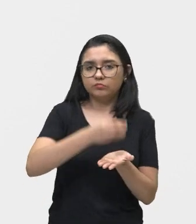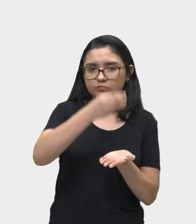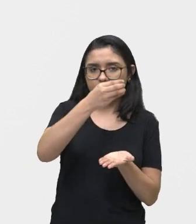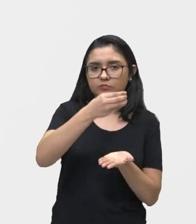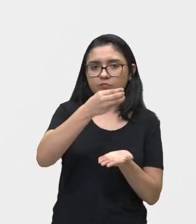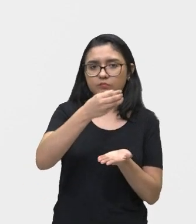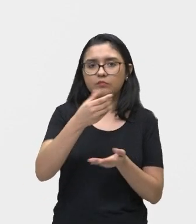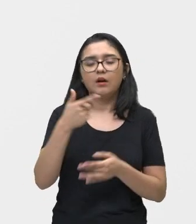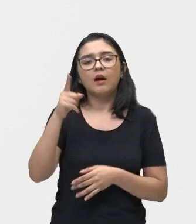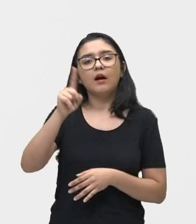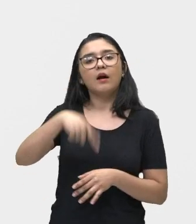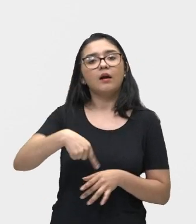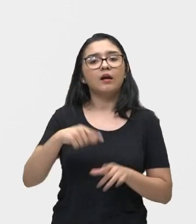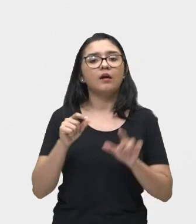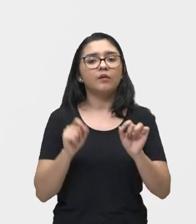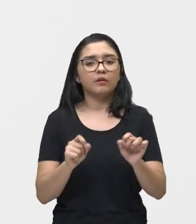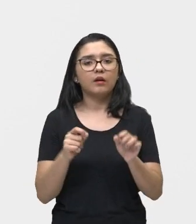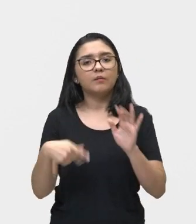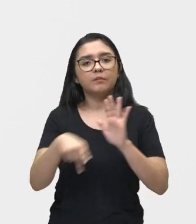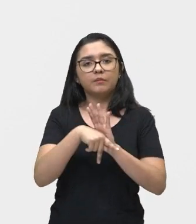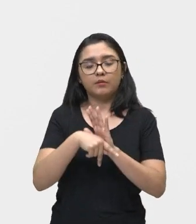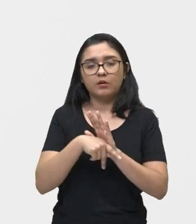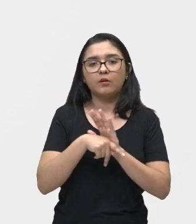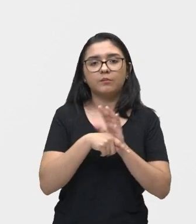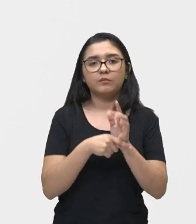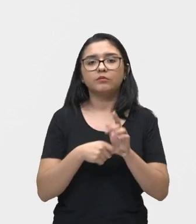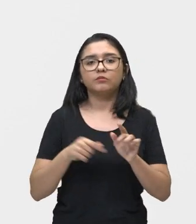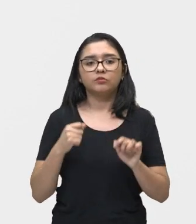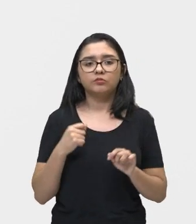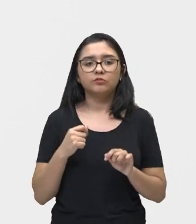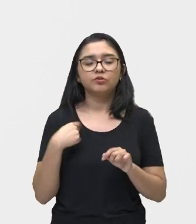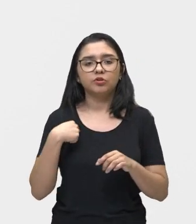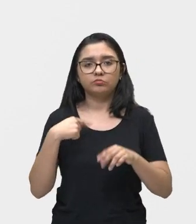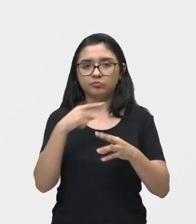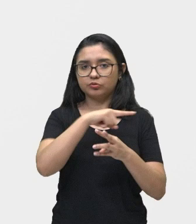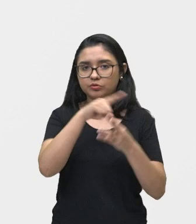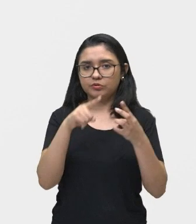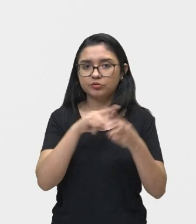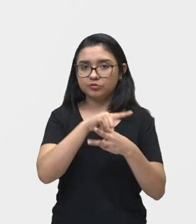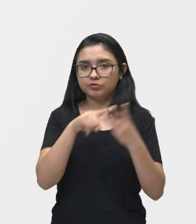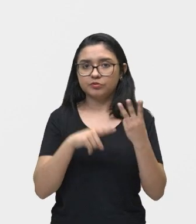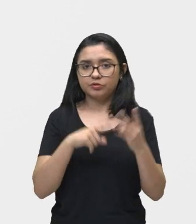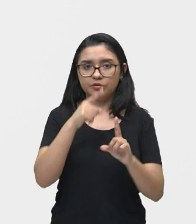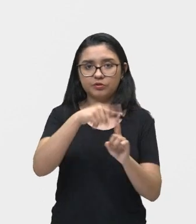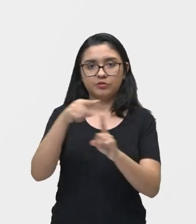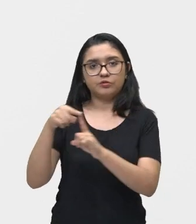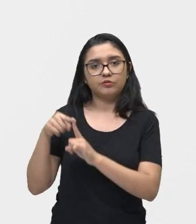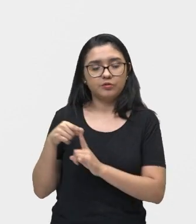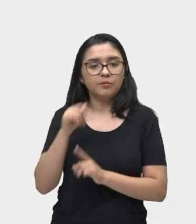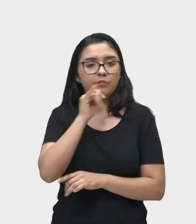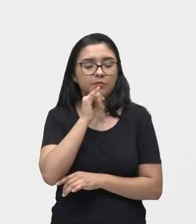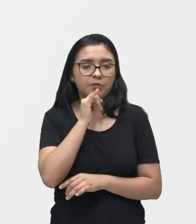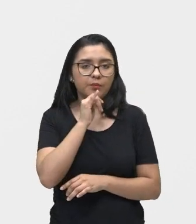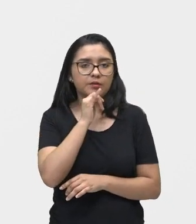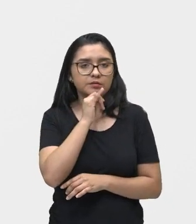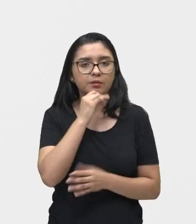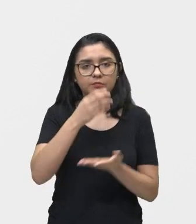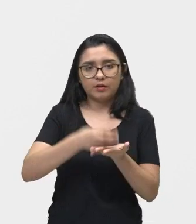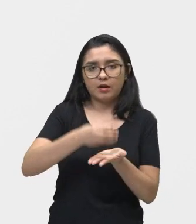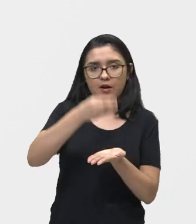é uma aplicação das propagações de calor, temos este exemplo da garrafa